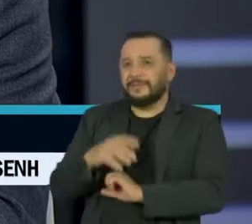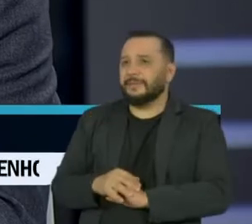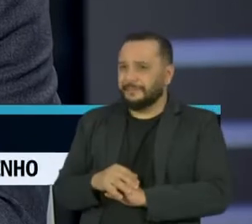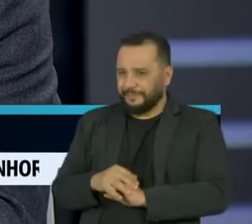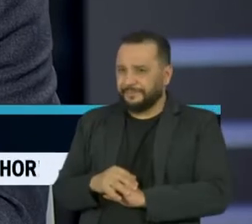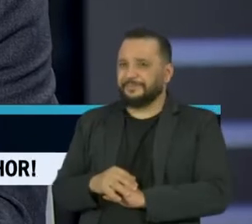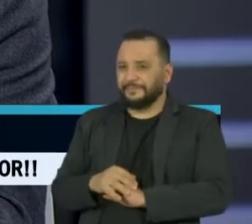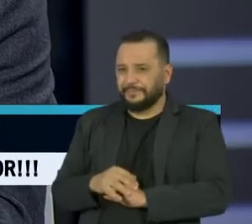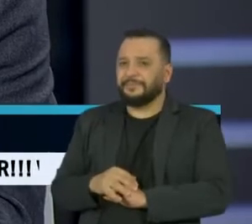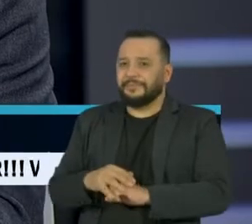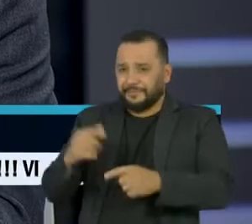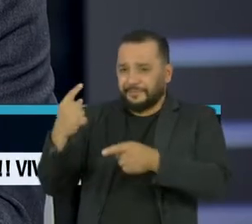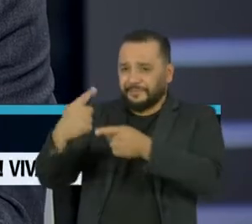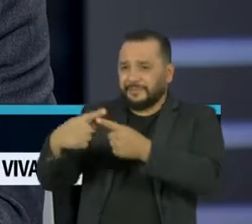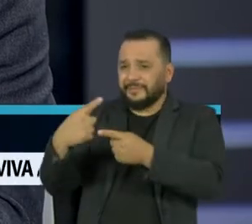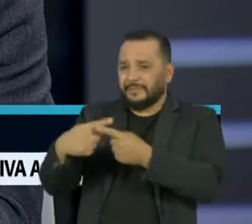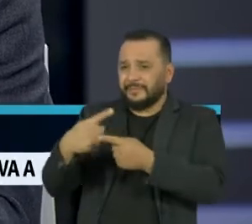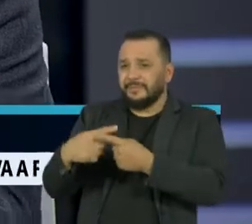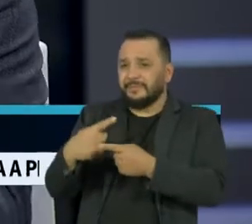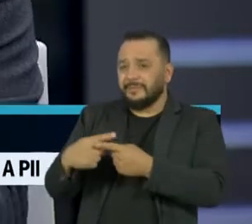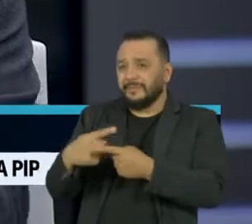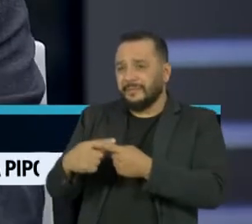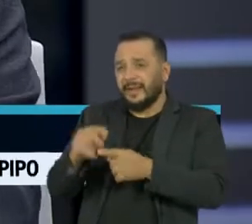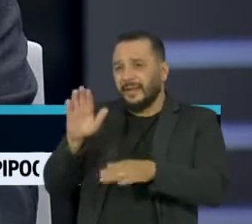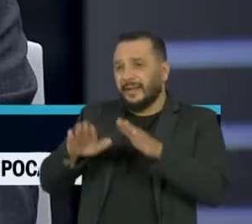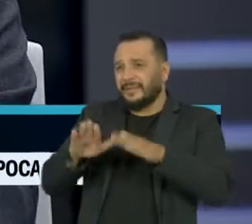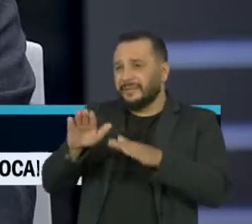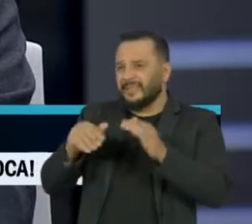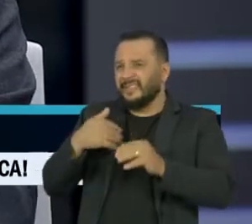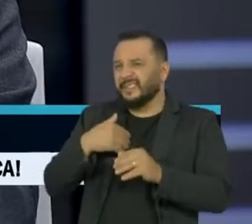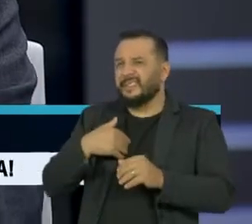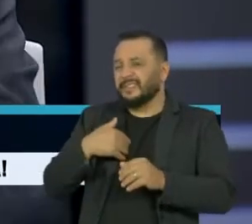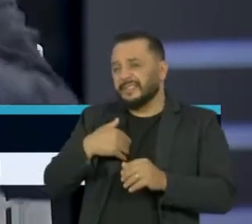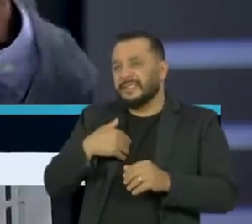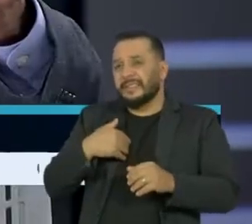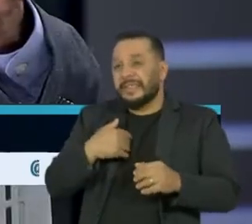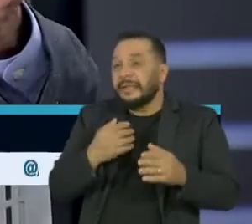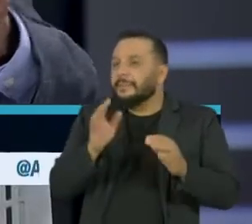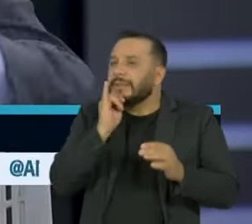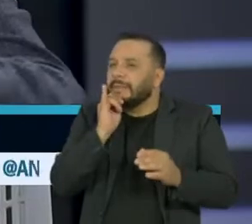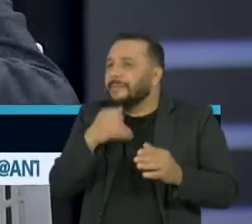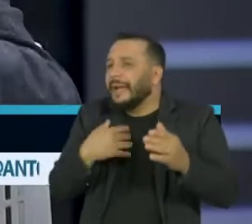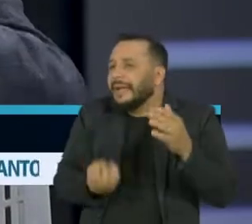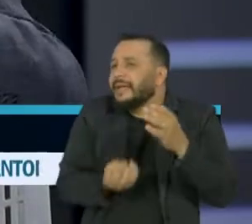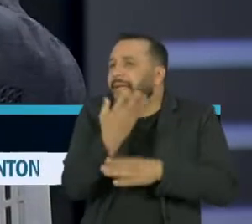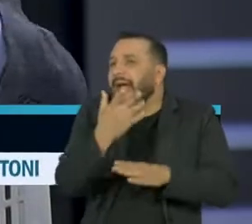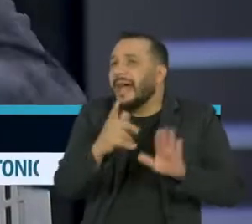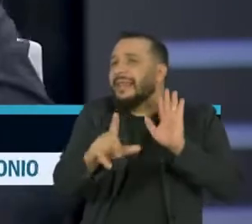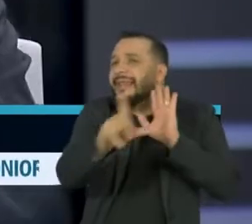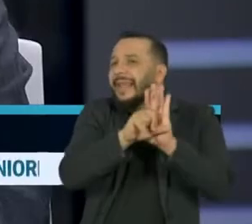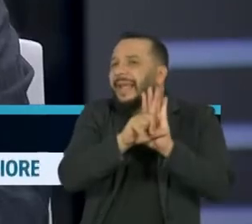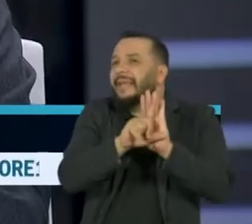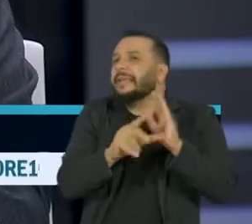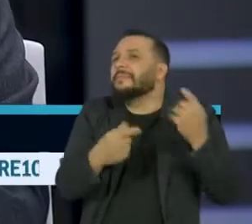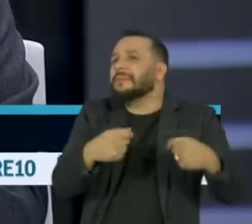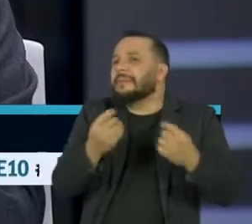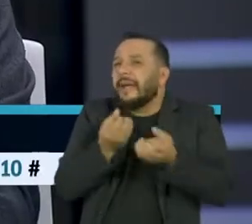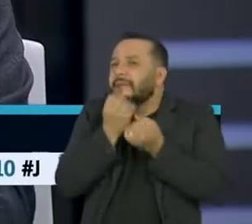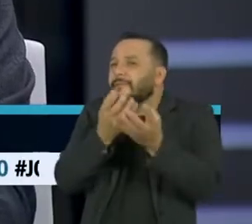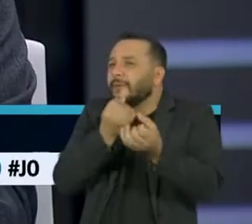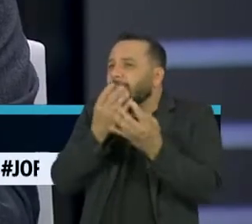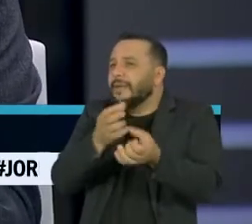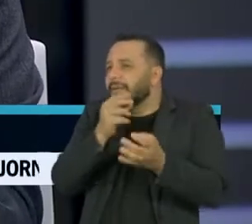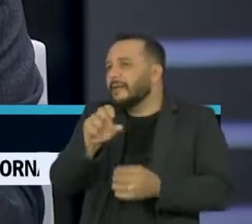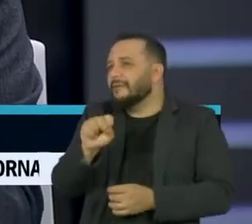você ter negligência em relação ao que básico para política pública de aos com o marcelo neri colocou e outras pessoas